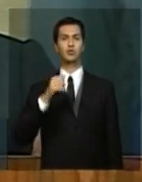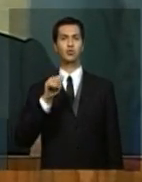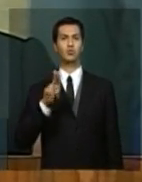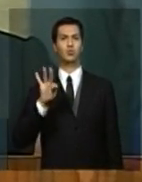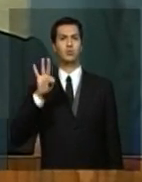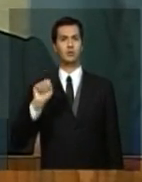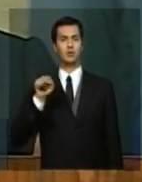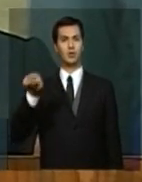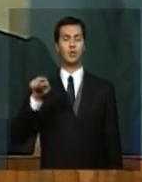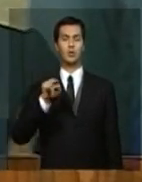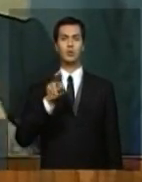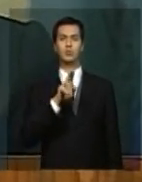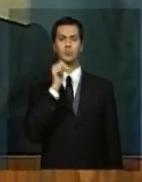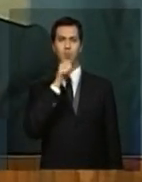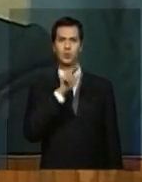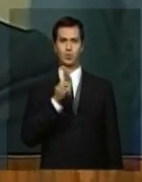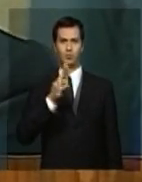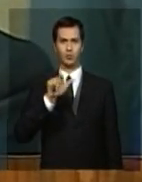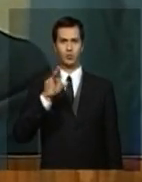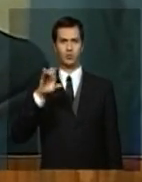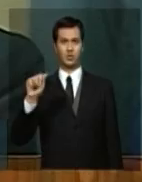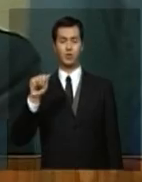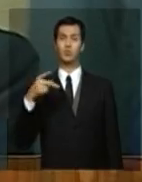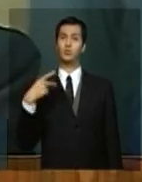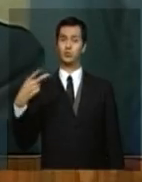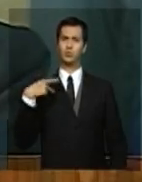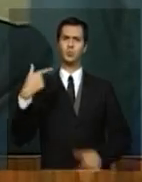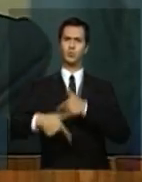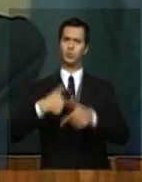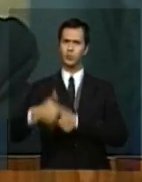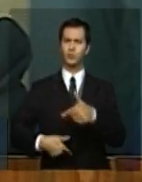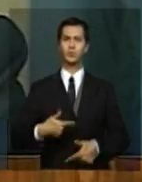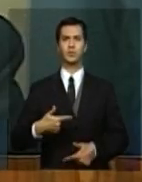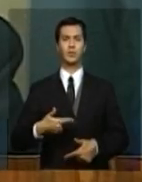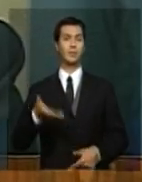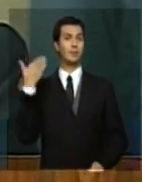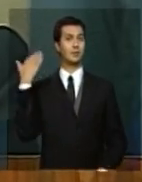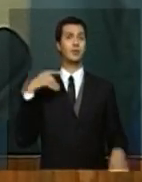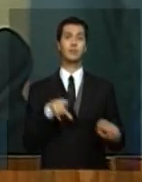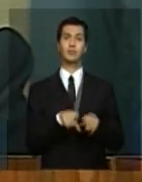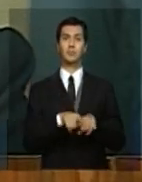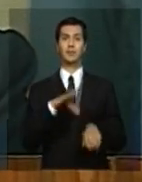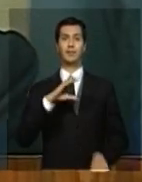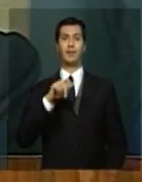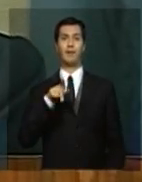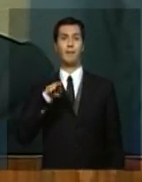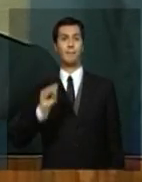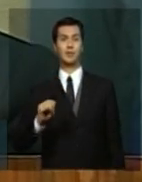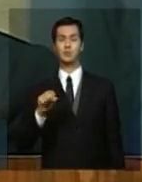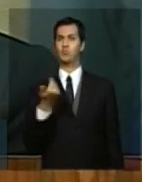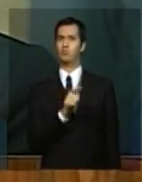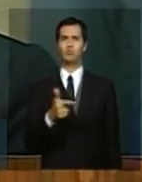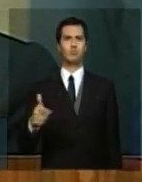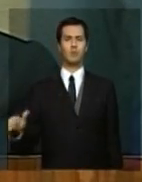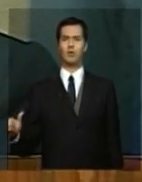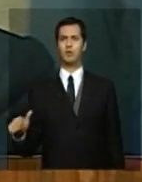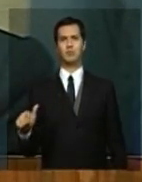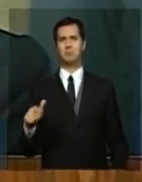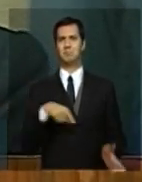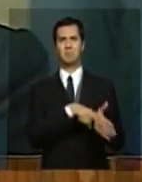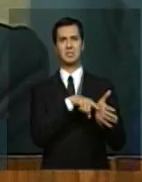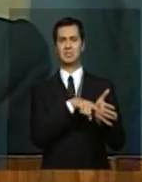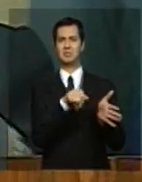nisso a Capes até pouco tempo não tinha uma linha de pesquisa nessa perspectiva